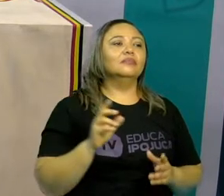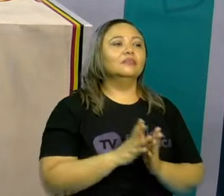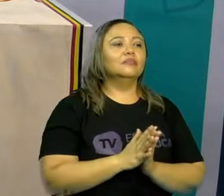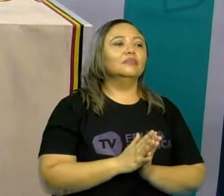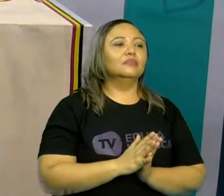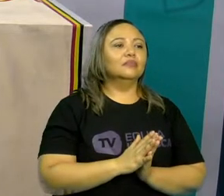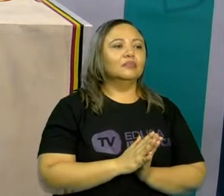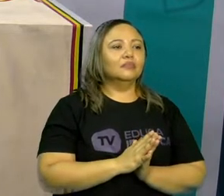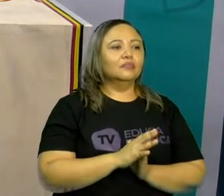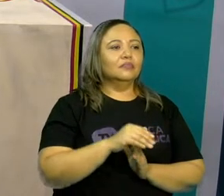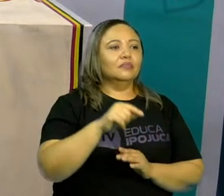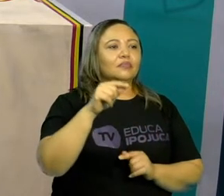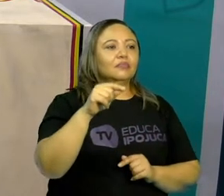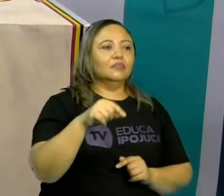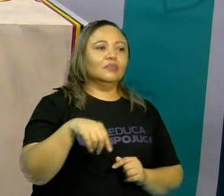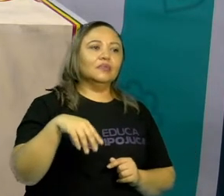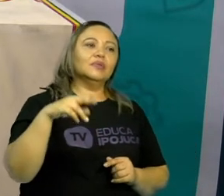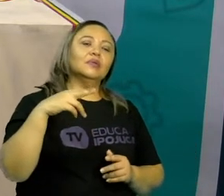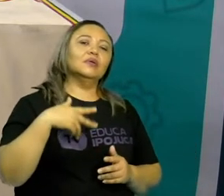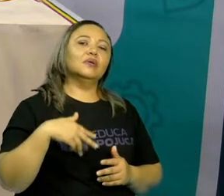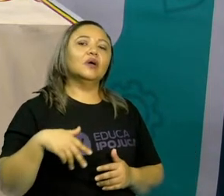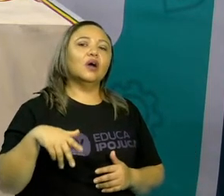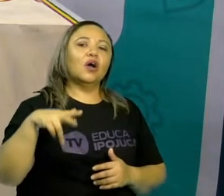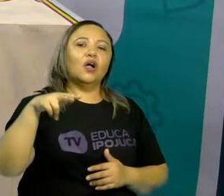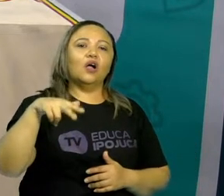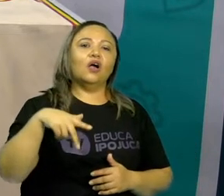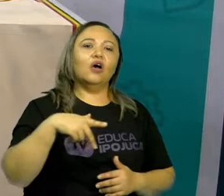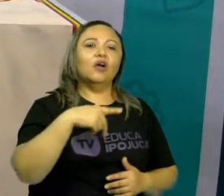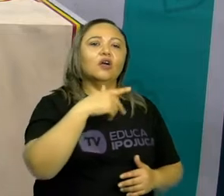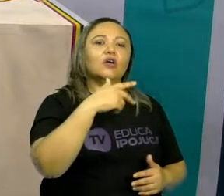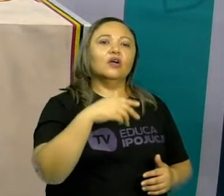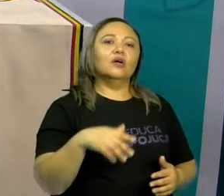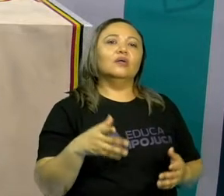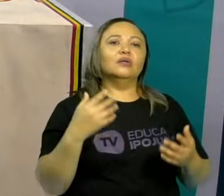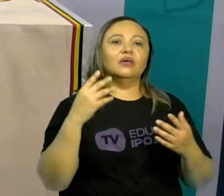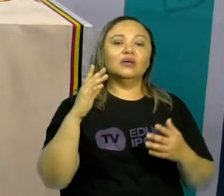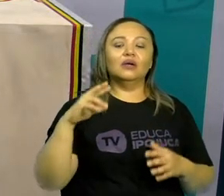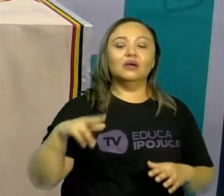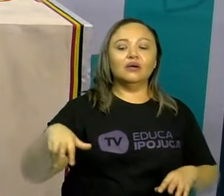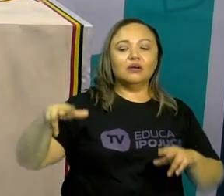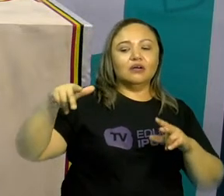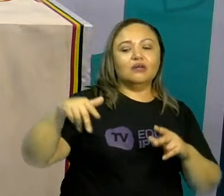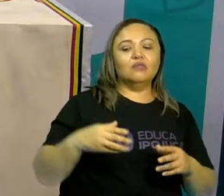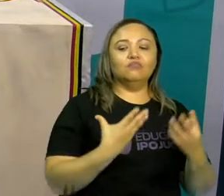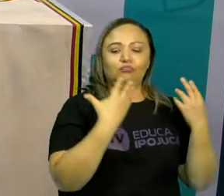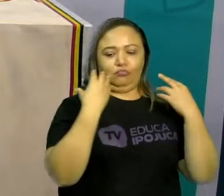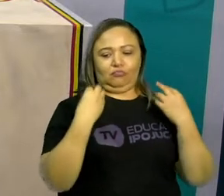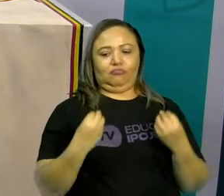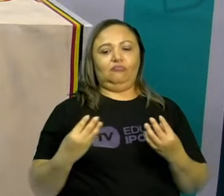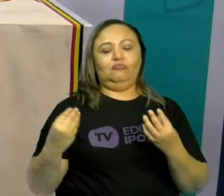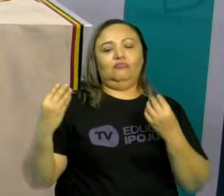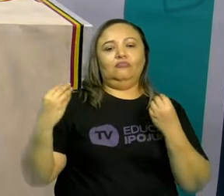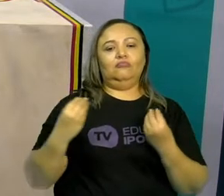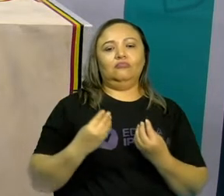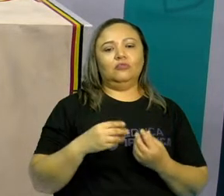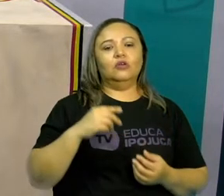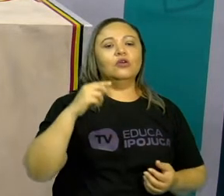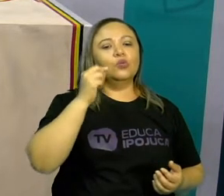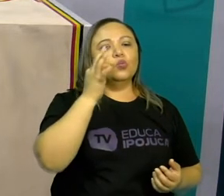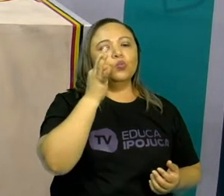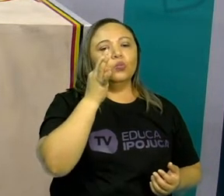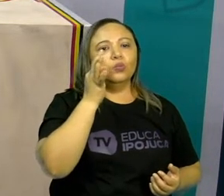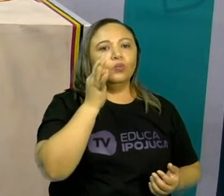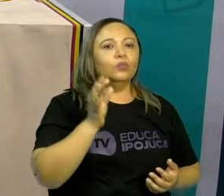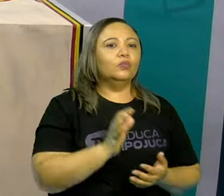E ai no meio da caminhada e já tinha caminhado bastante bastante o